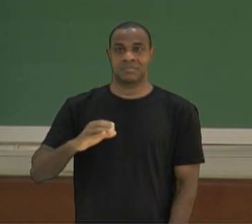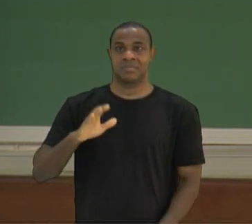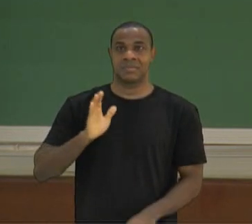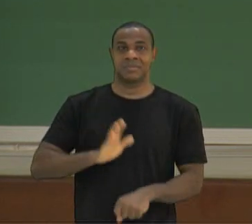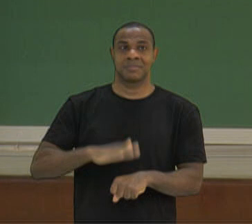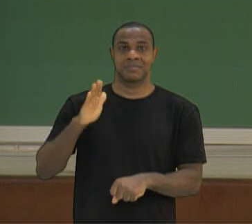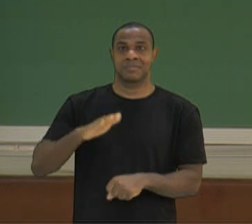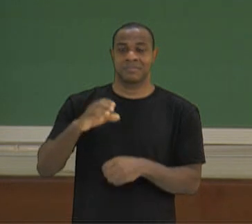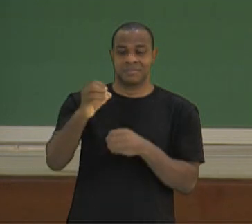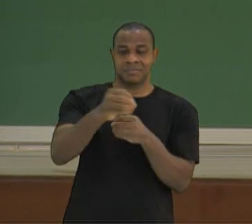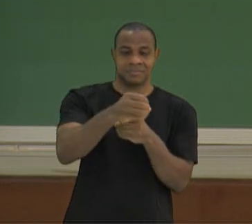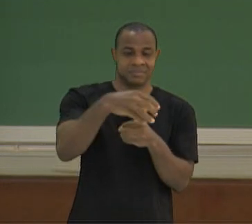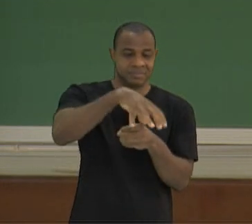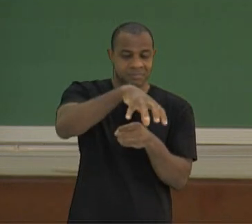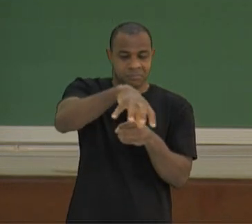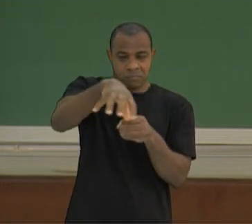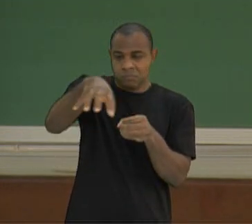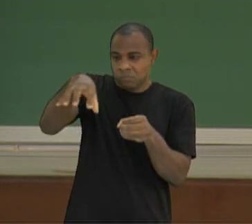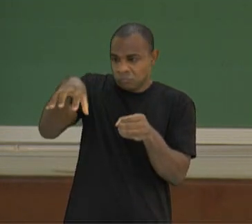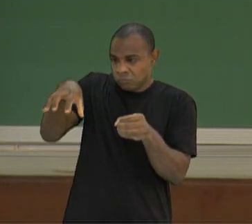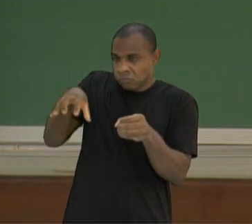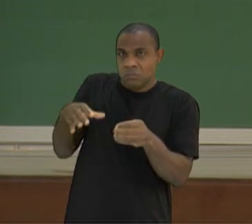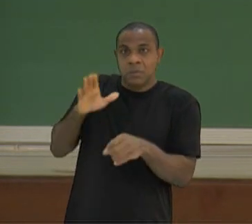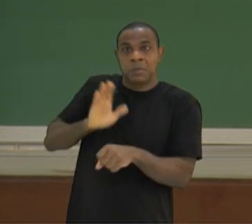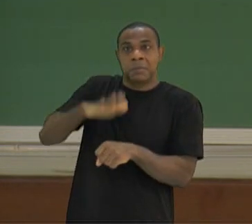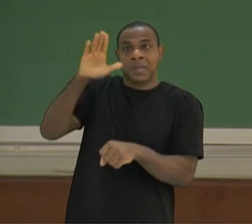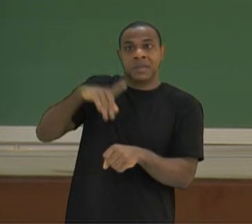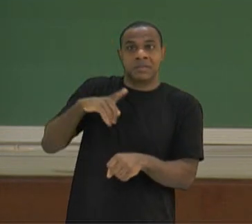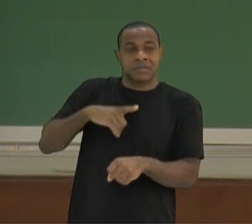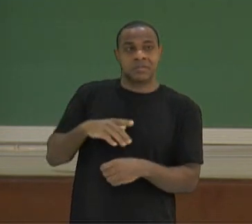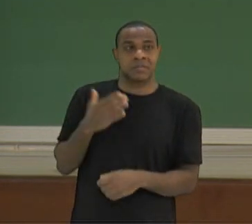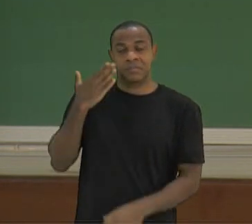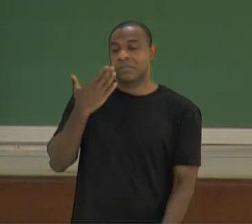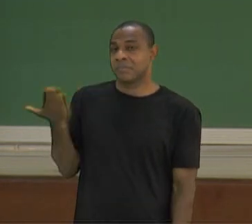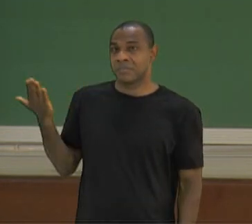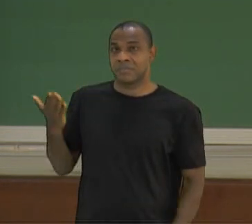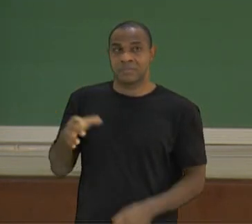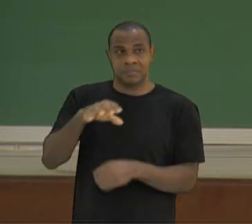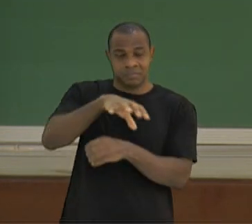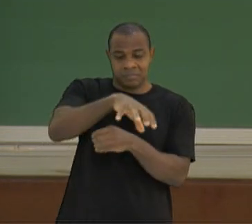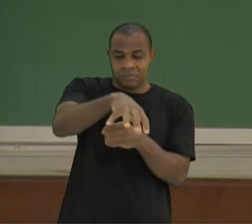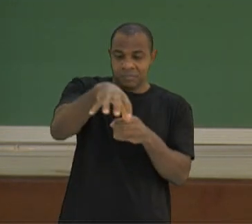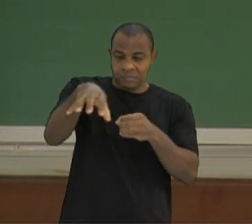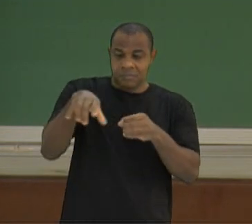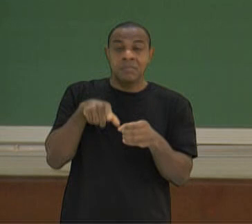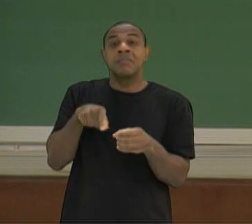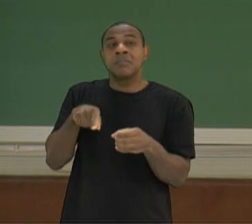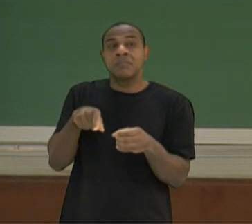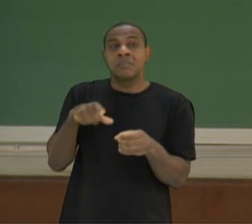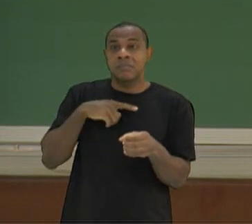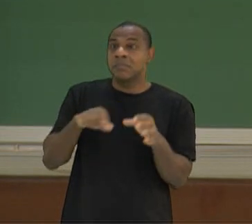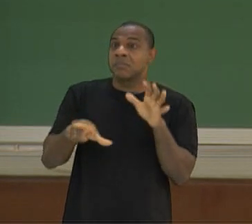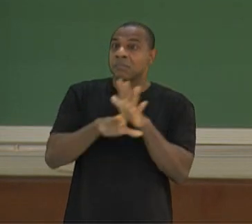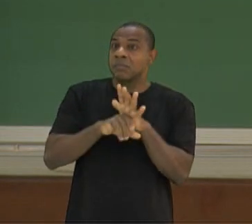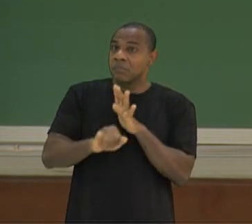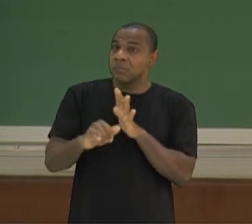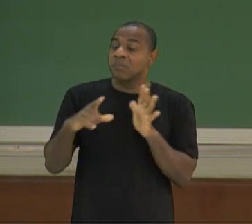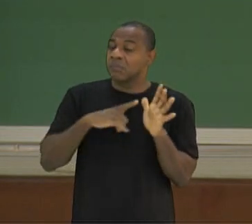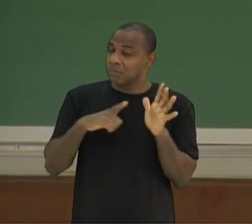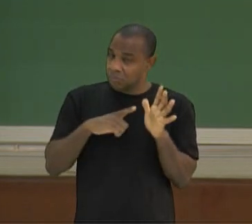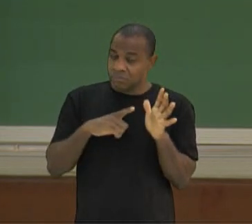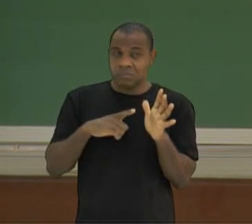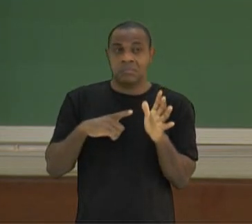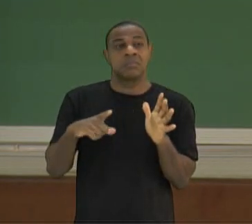de regiões metropolitanas instituídas. Lembrando que a região metropolitana ela é instituída por lei. Então,